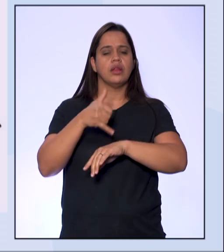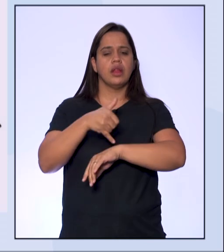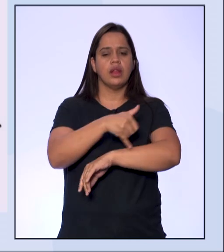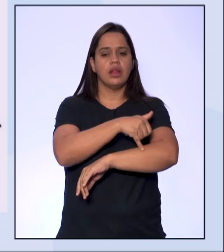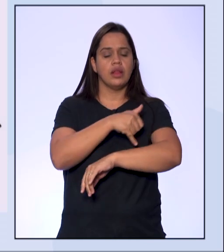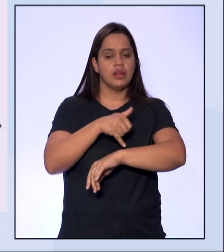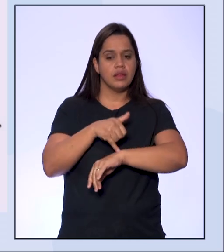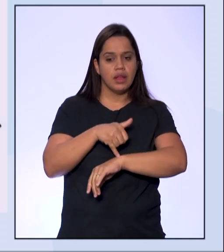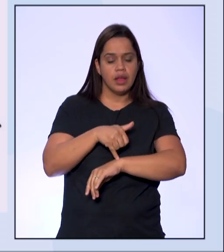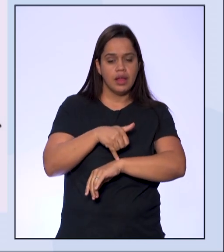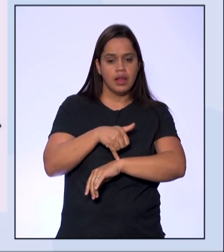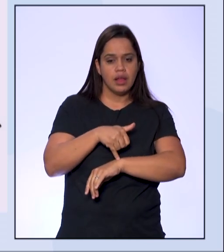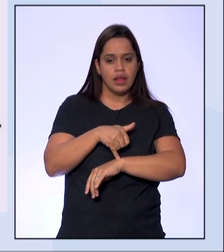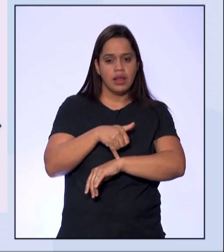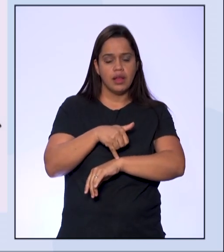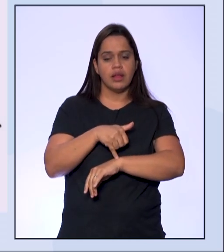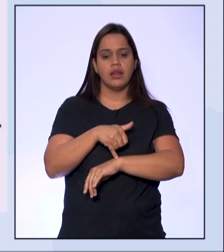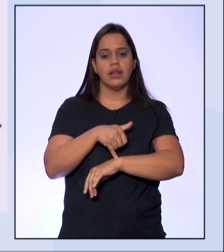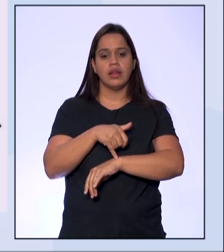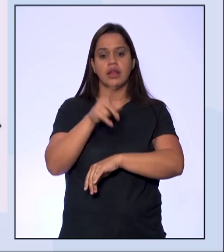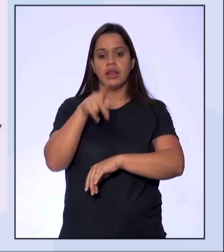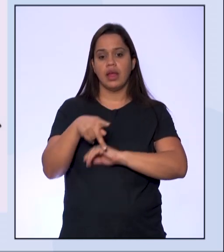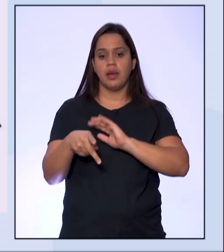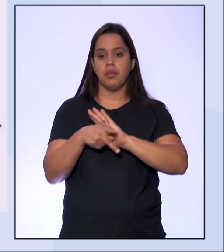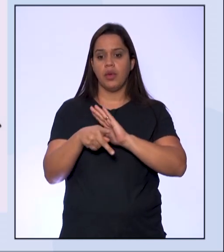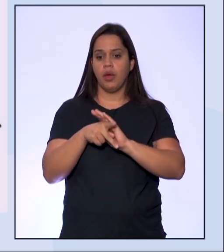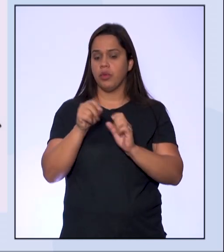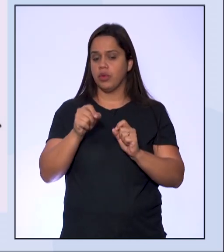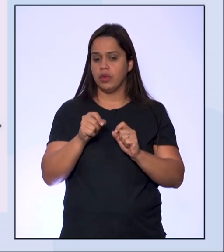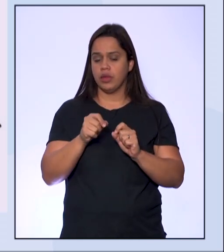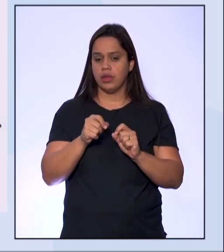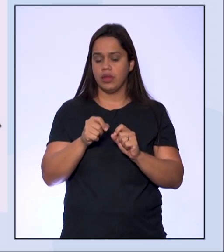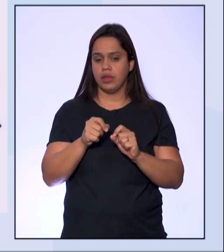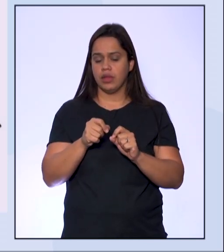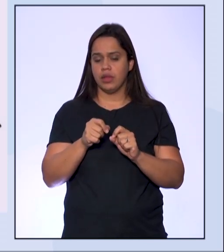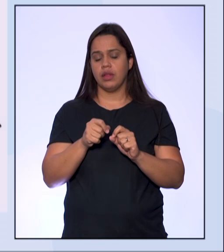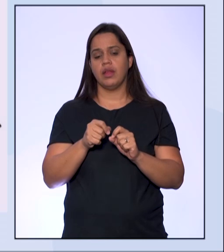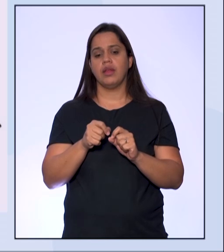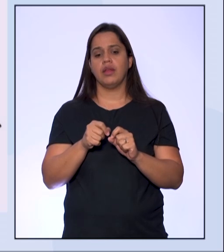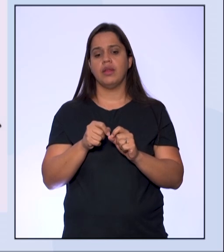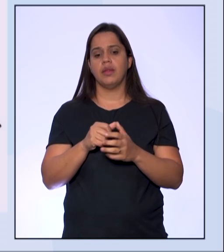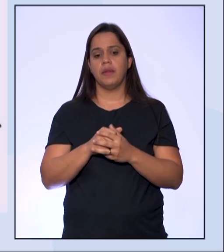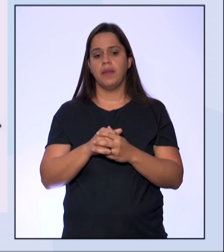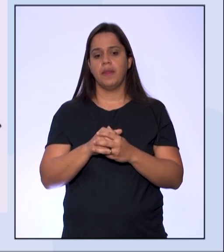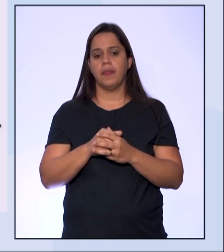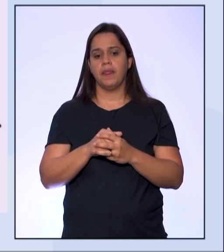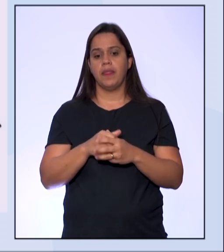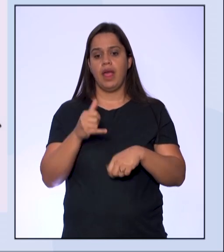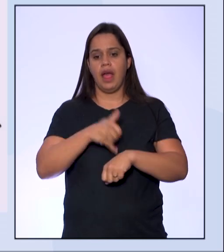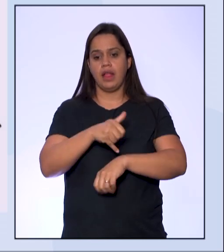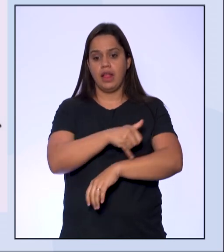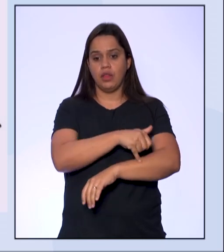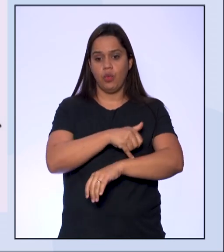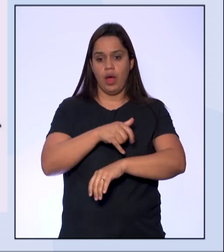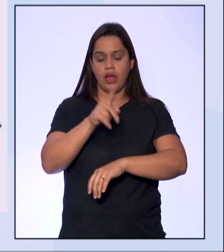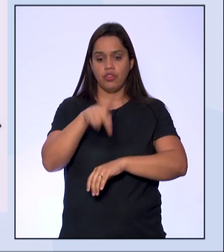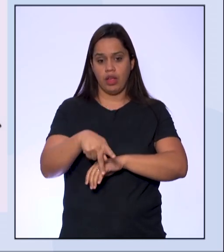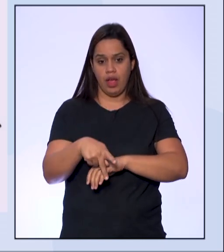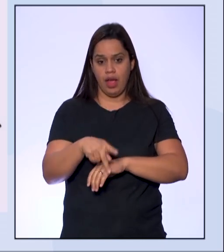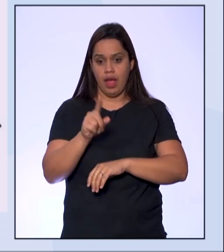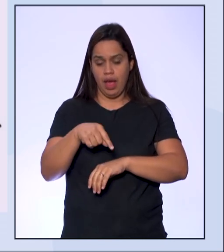nada mais é que uma ferida e por isso precisa de cuidados, Sim.